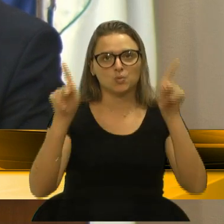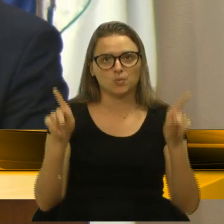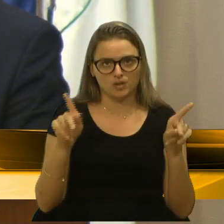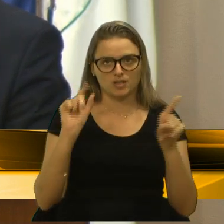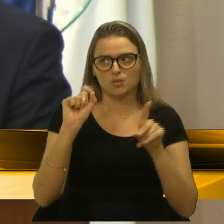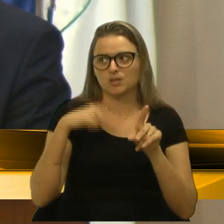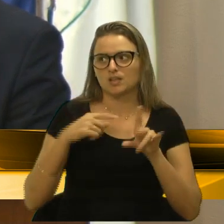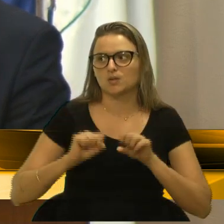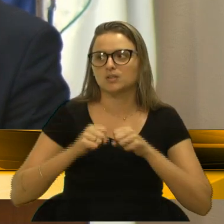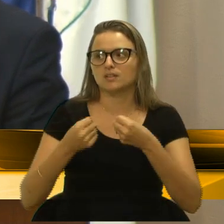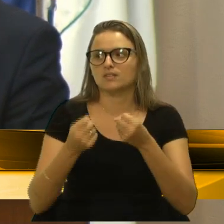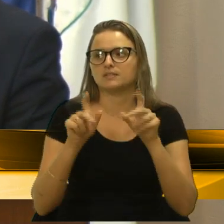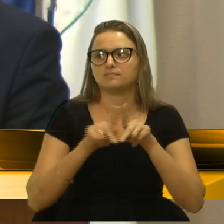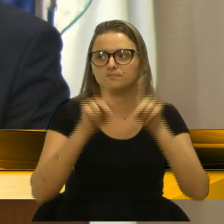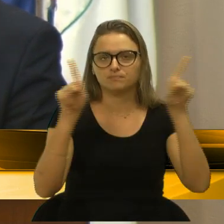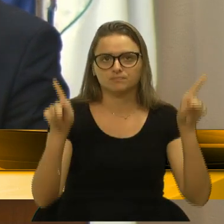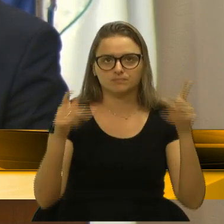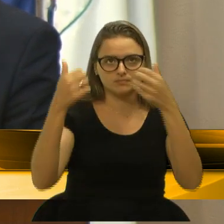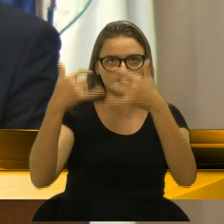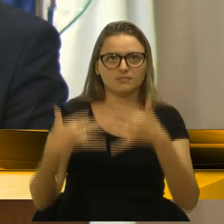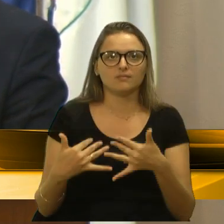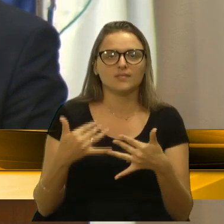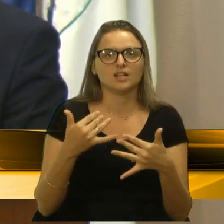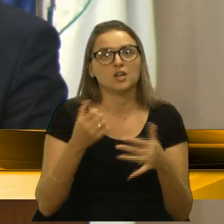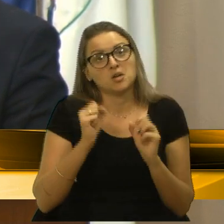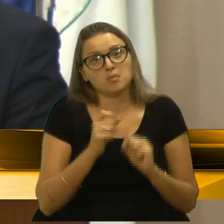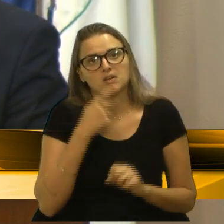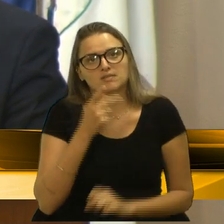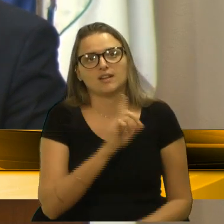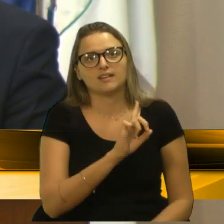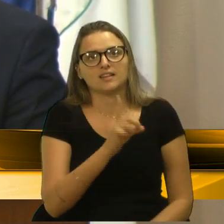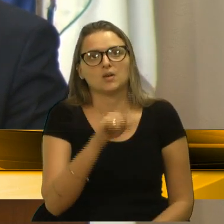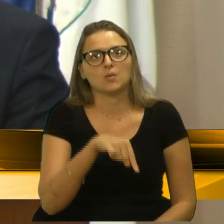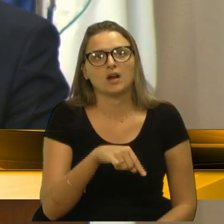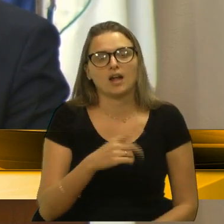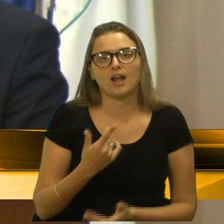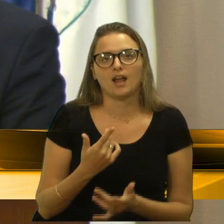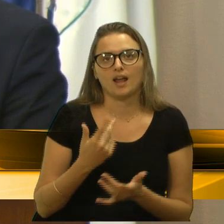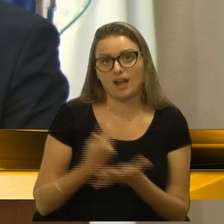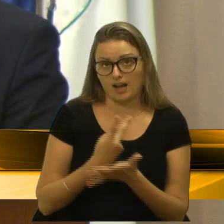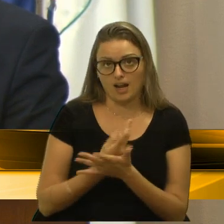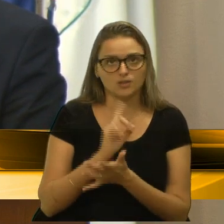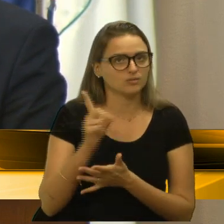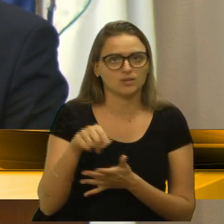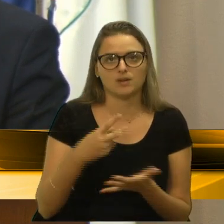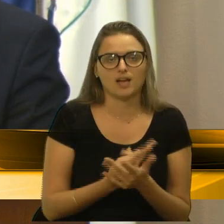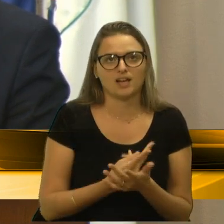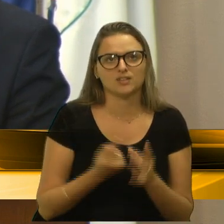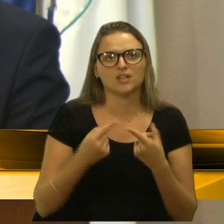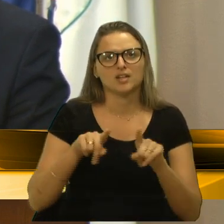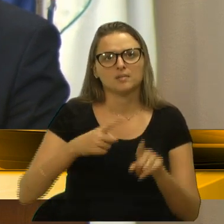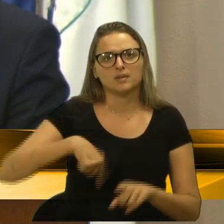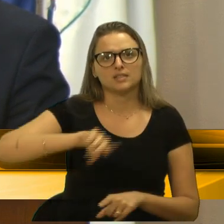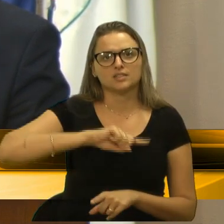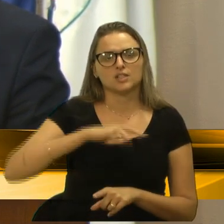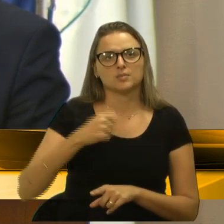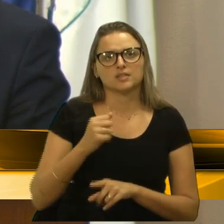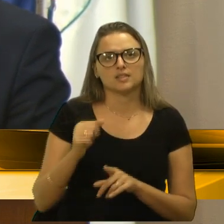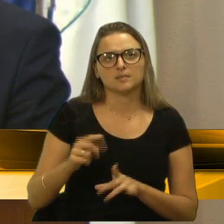defendo. Portal de transparência. O senhor pode dizer, não é ilegal? Não é ilegal. Mas a gente precisa apresentar